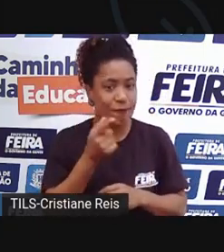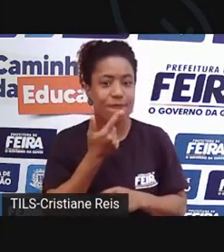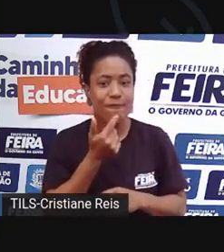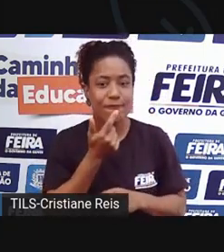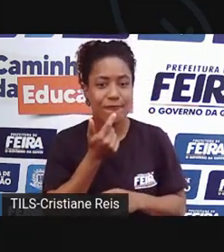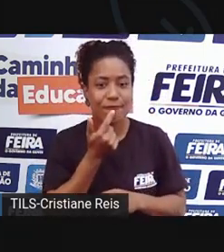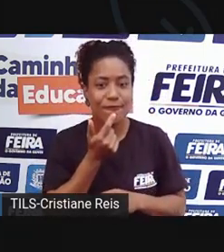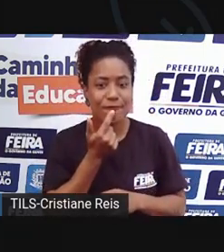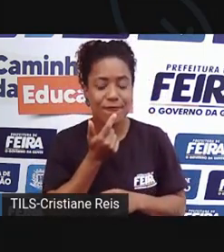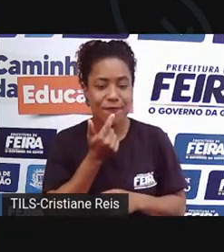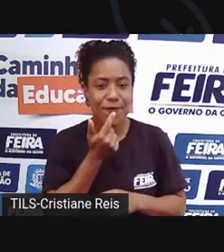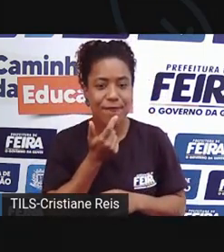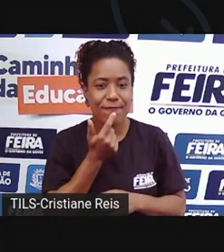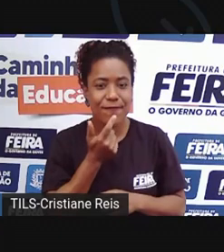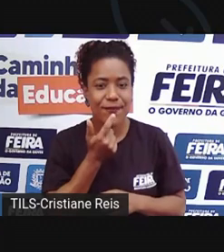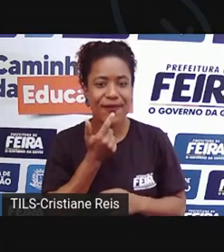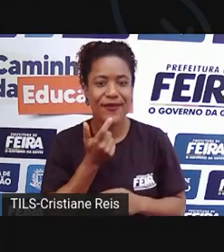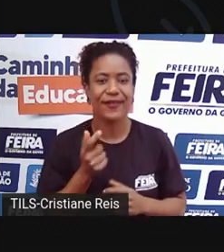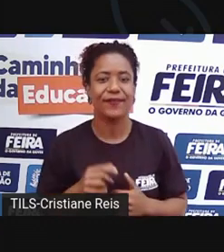vermelha.